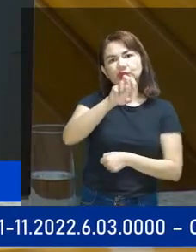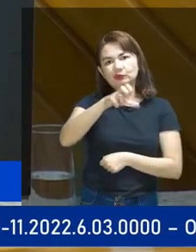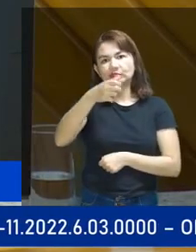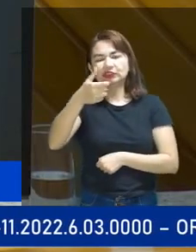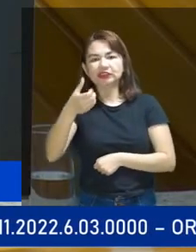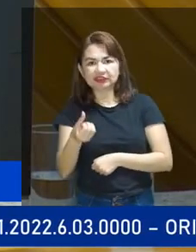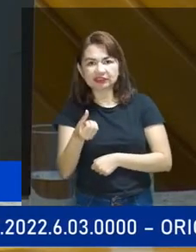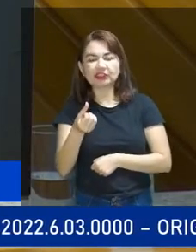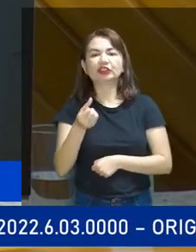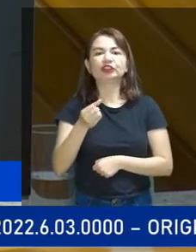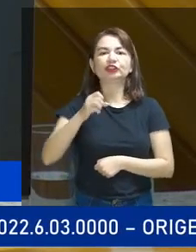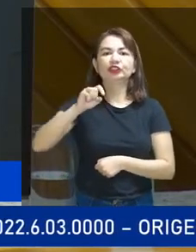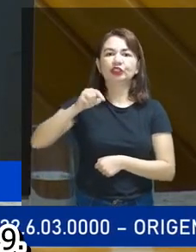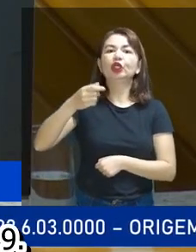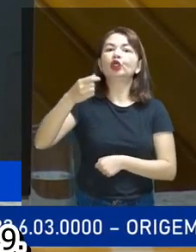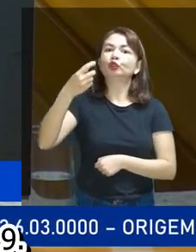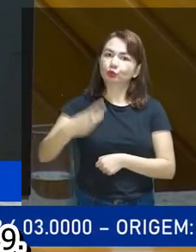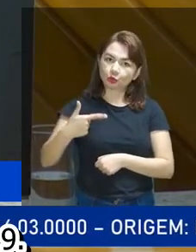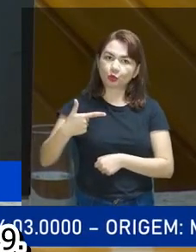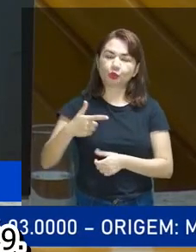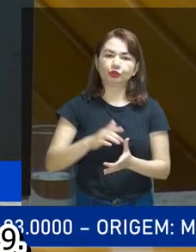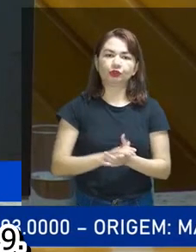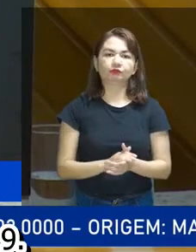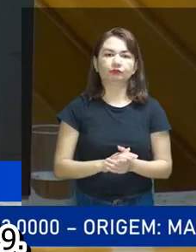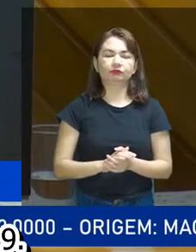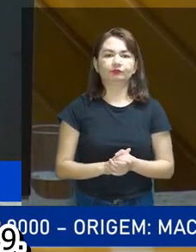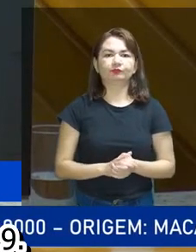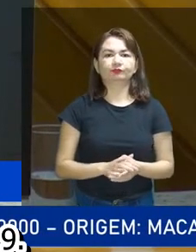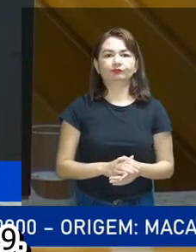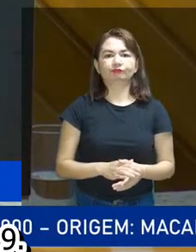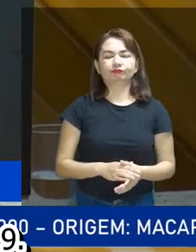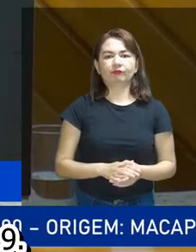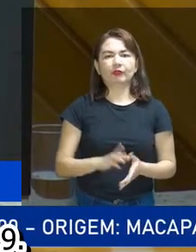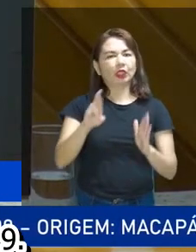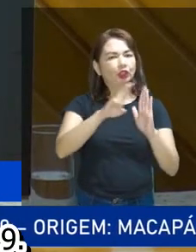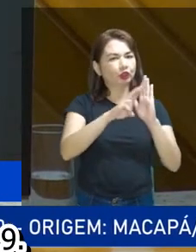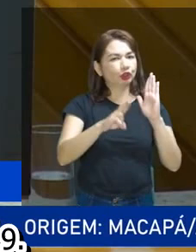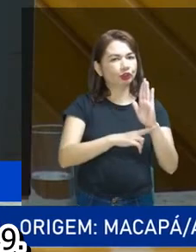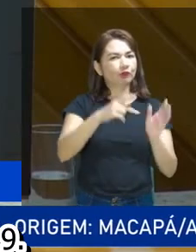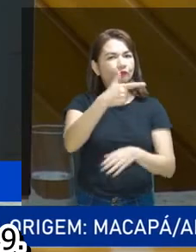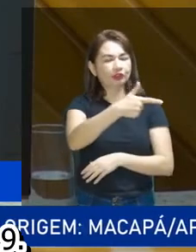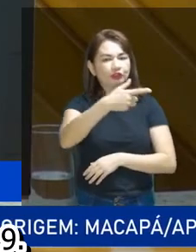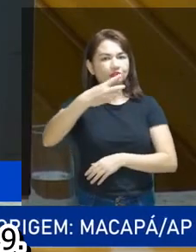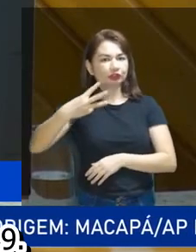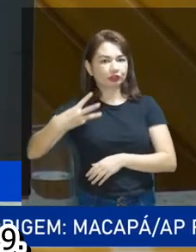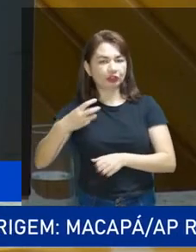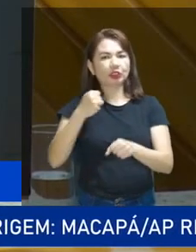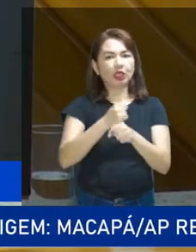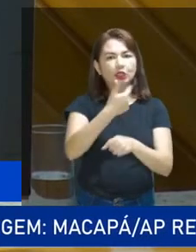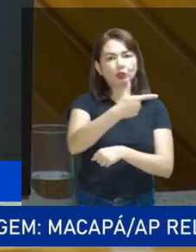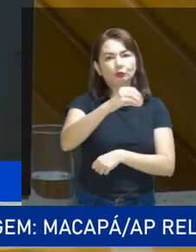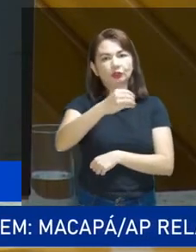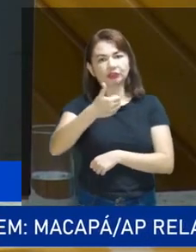56, 2C e o artigo 60, ambos da Resolução 23.607 de 2019.